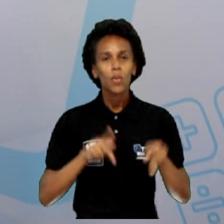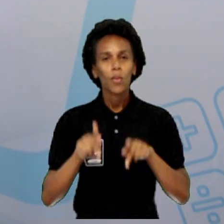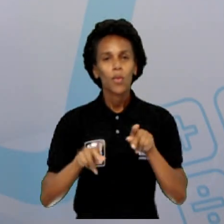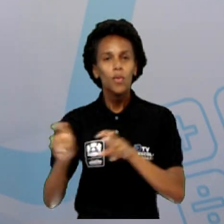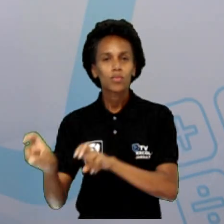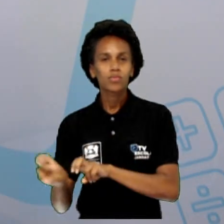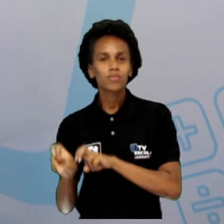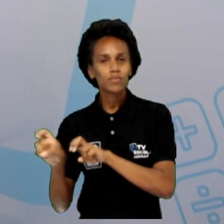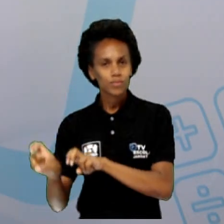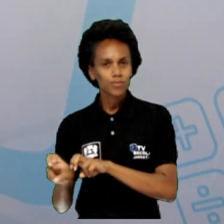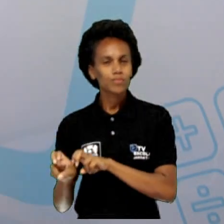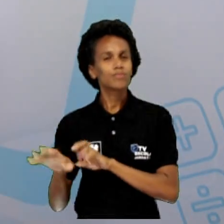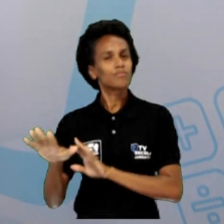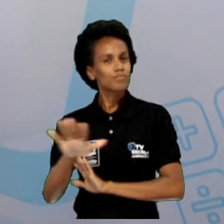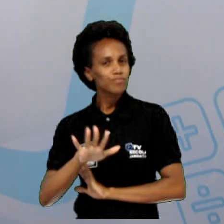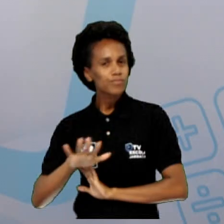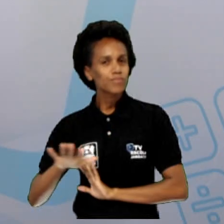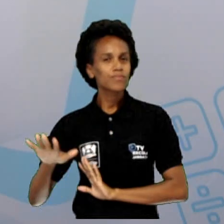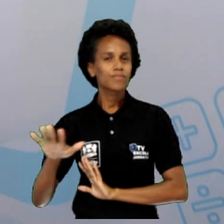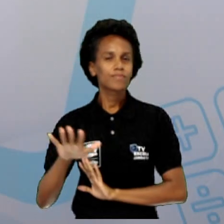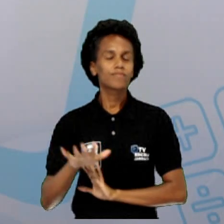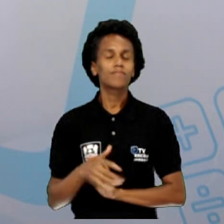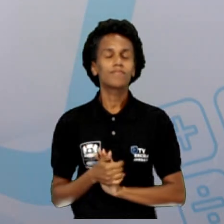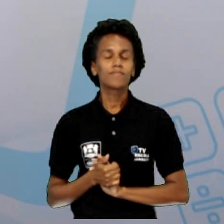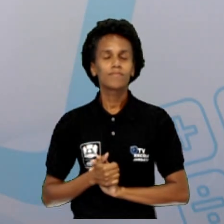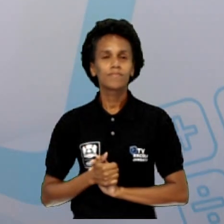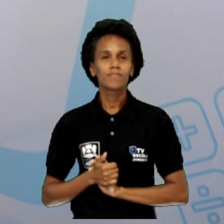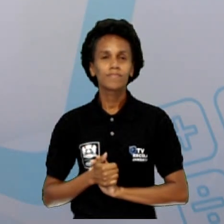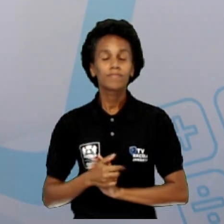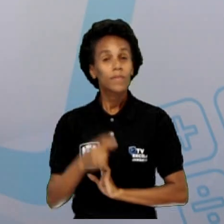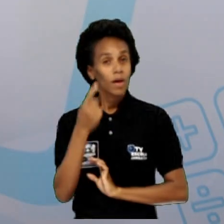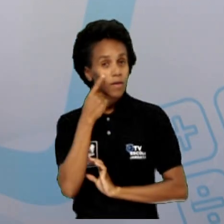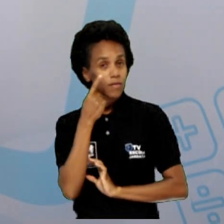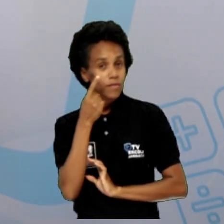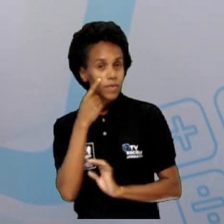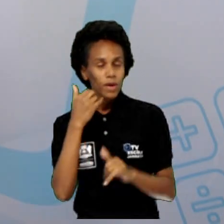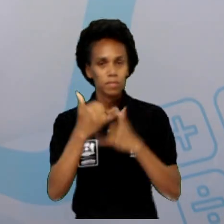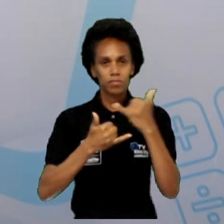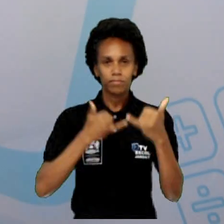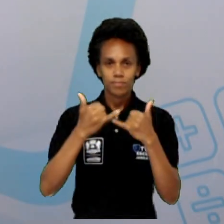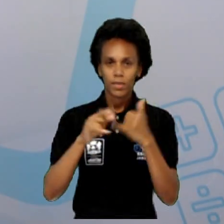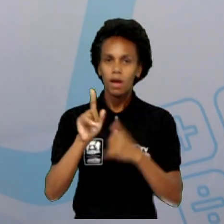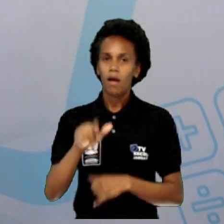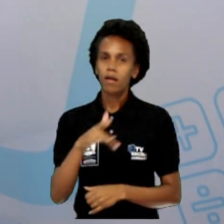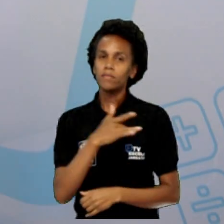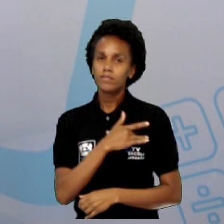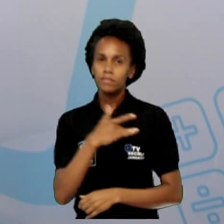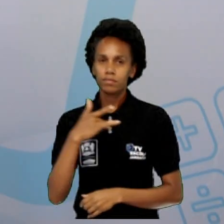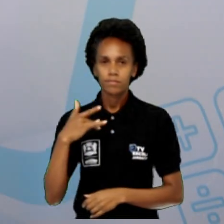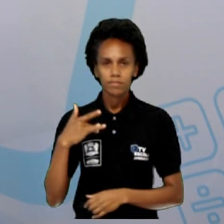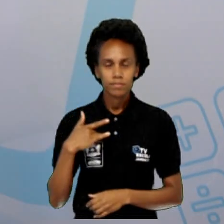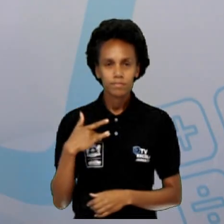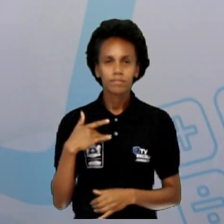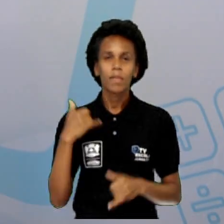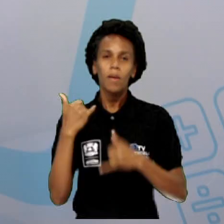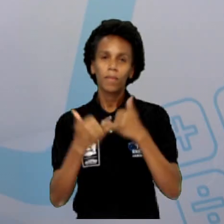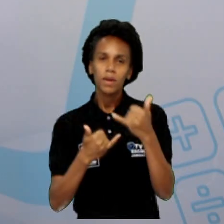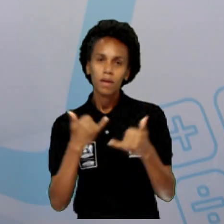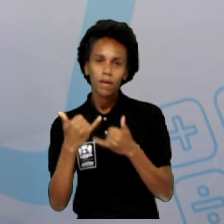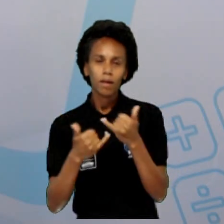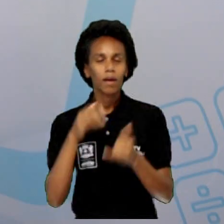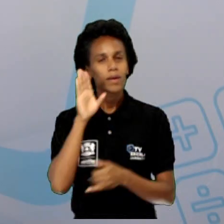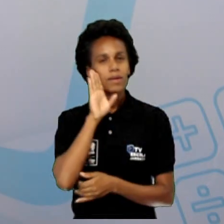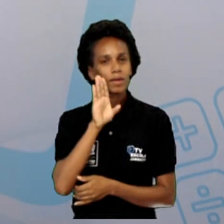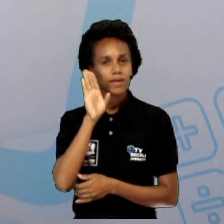certo? Então, nós vimos que brincar é saudável, brincar é legal,